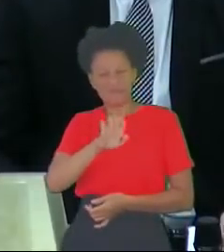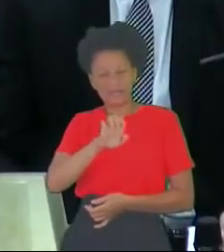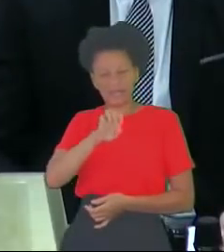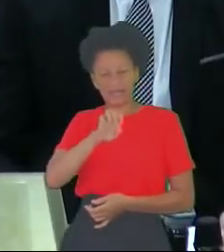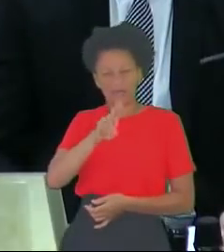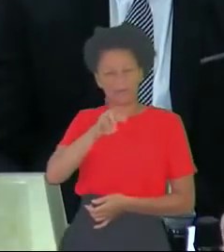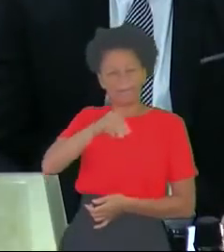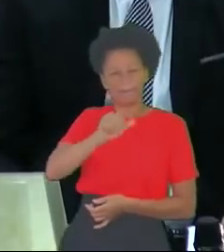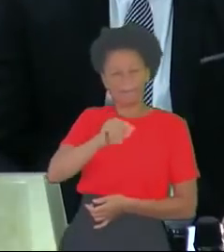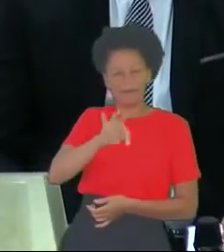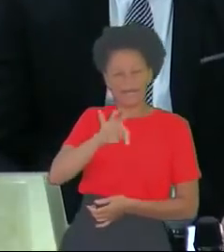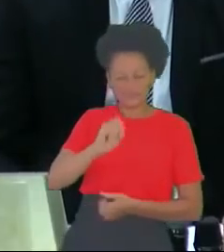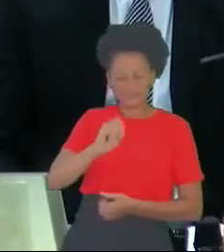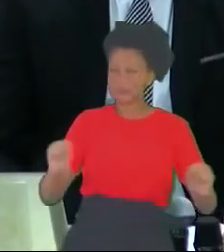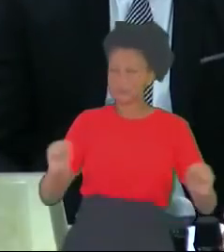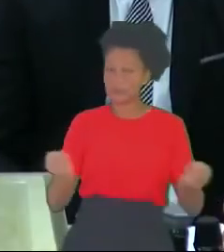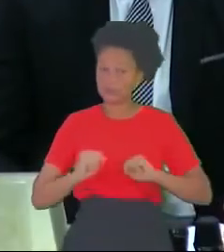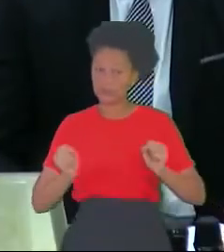E tem o